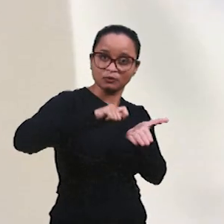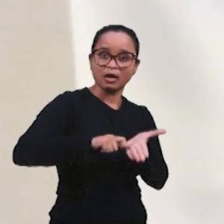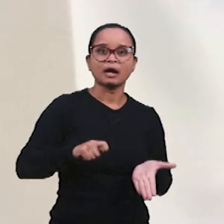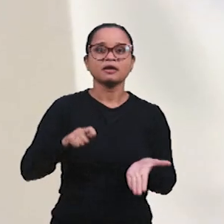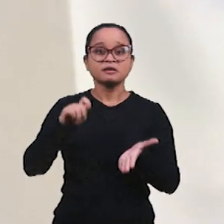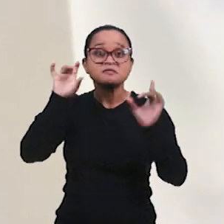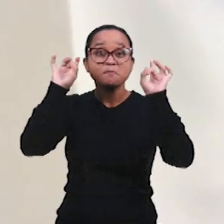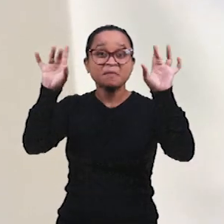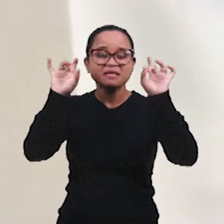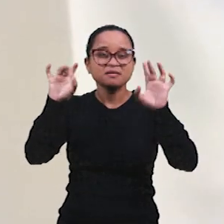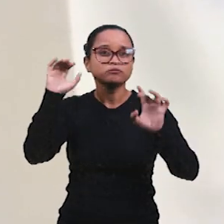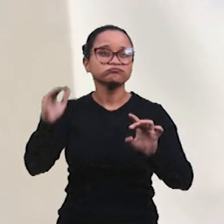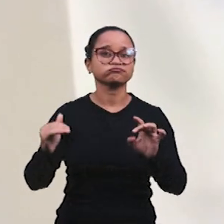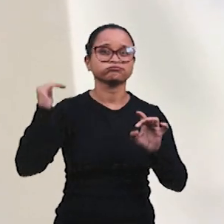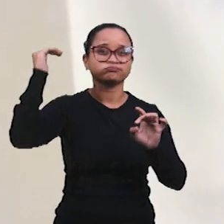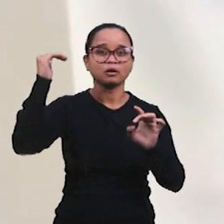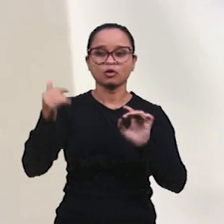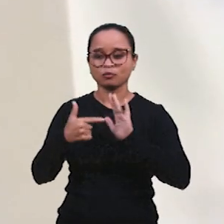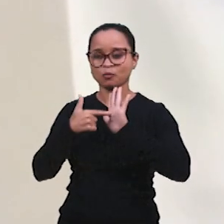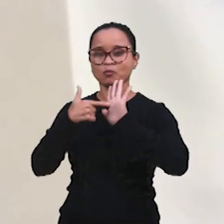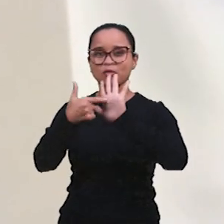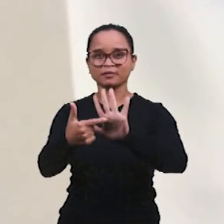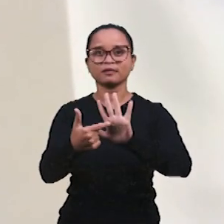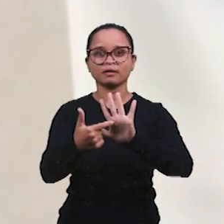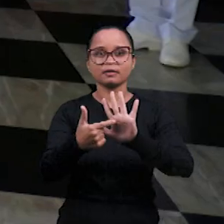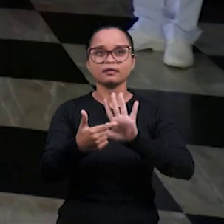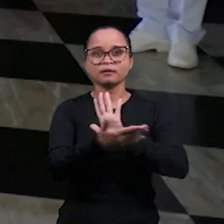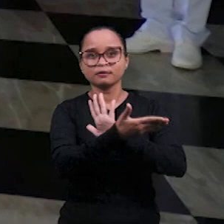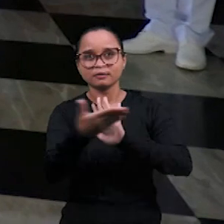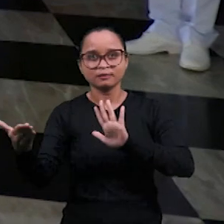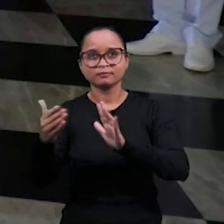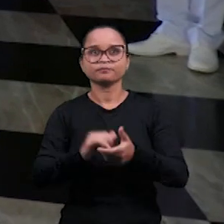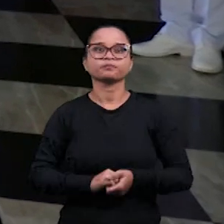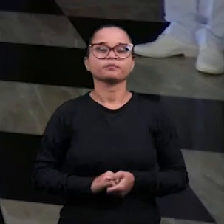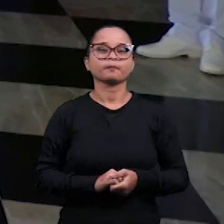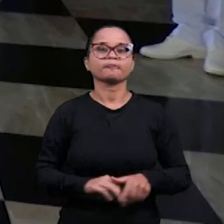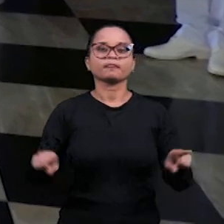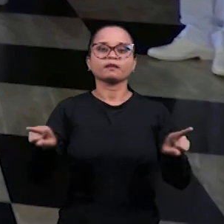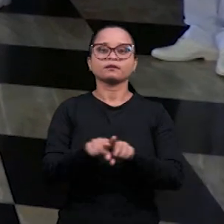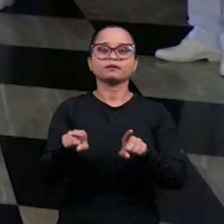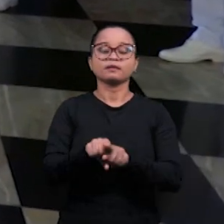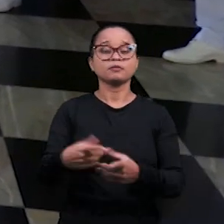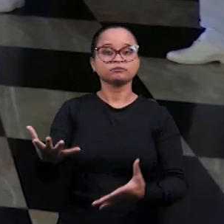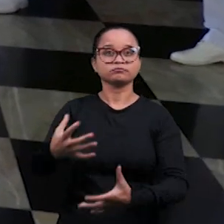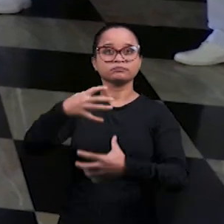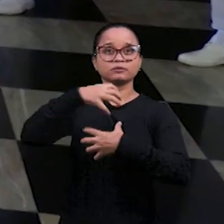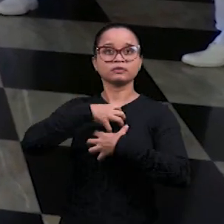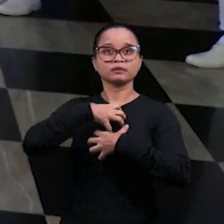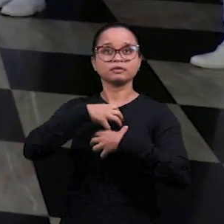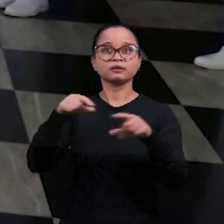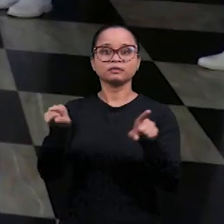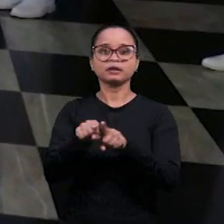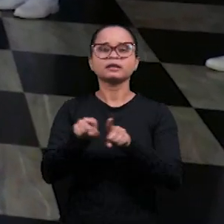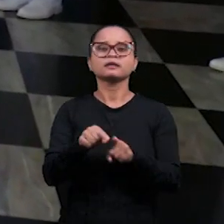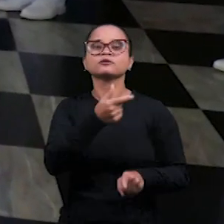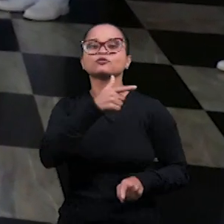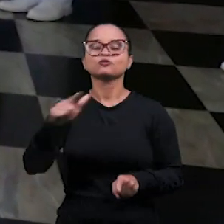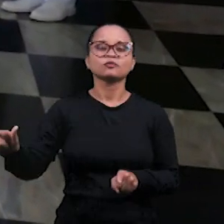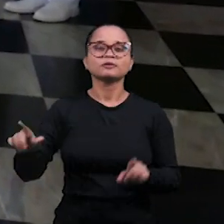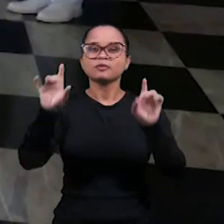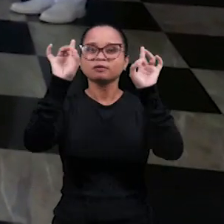como uma das ações de reconhecimento prestadas a ele. Ainda neste sentido, foi feita mais uma